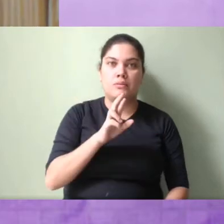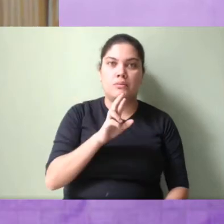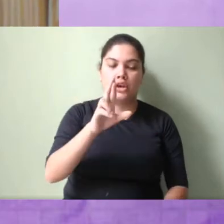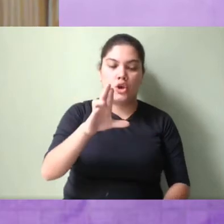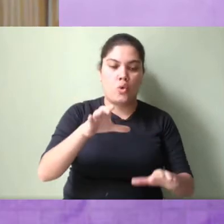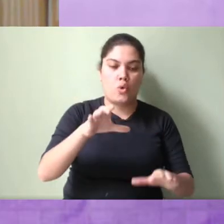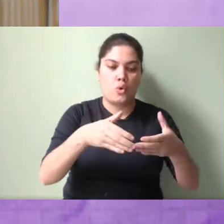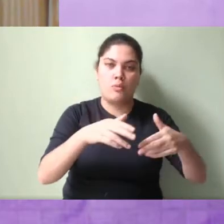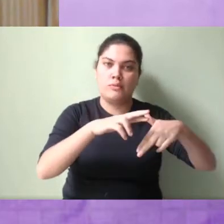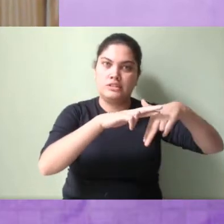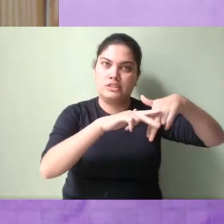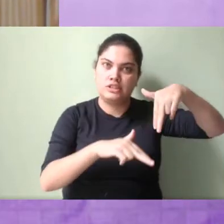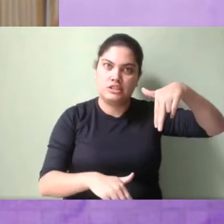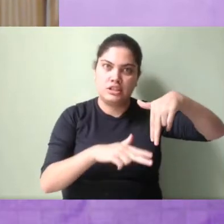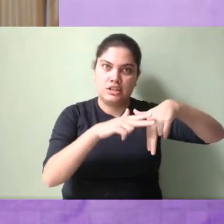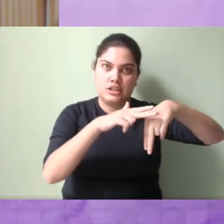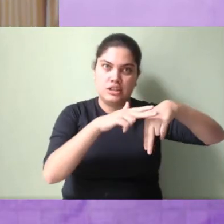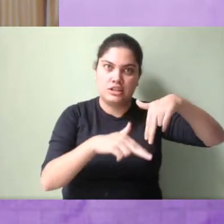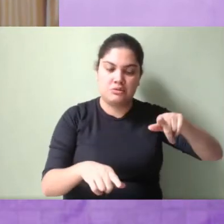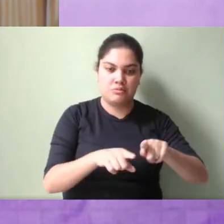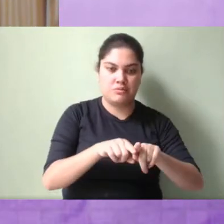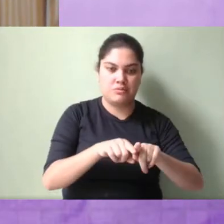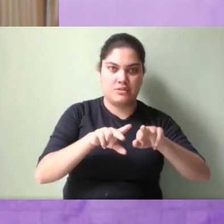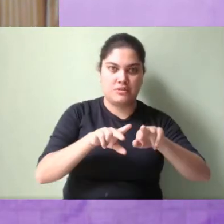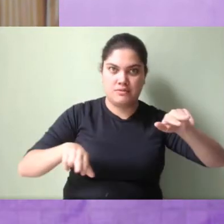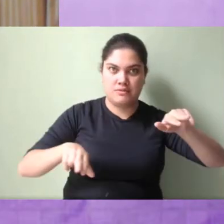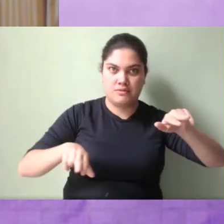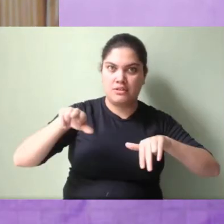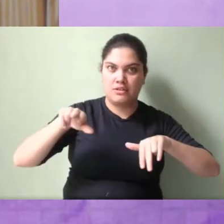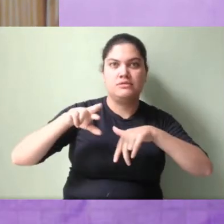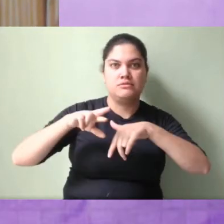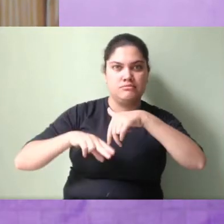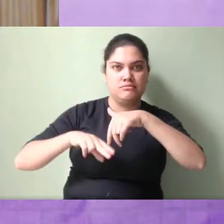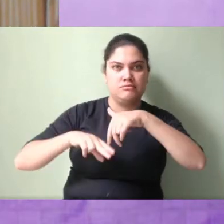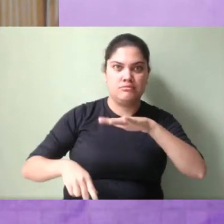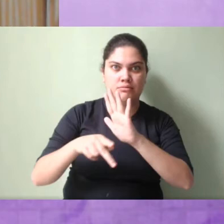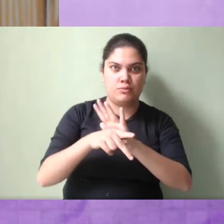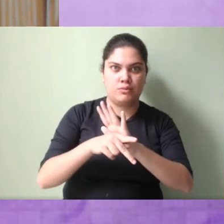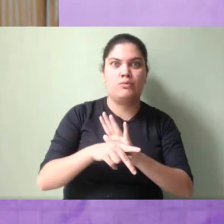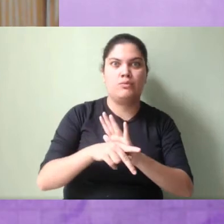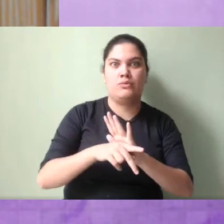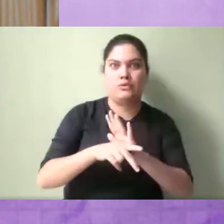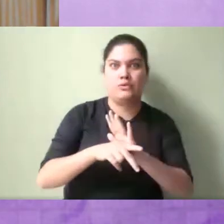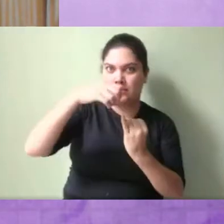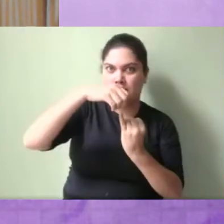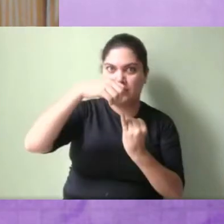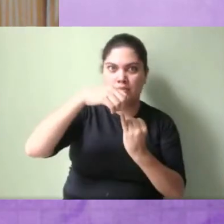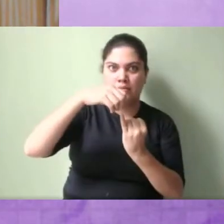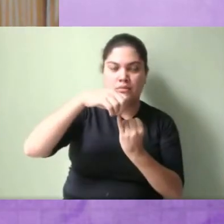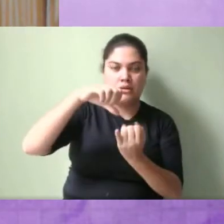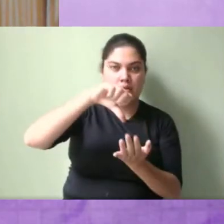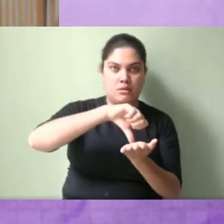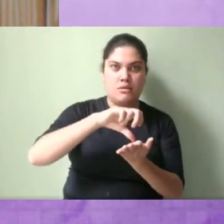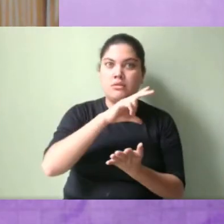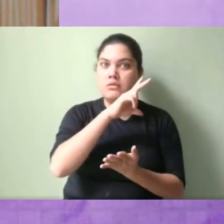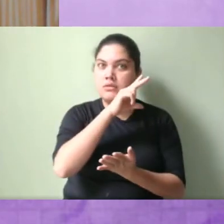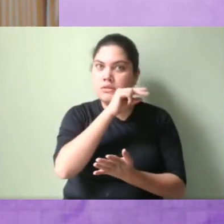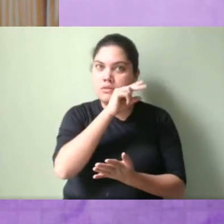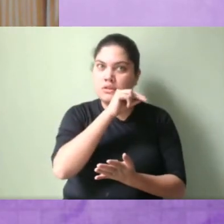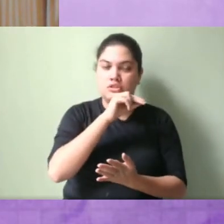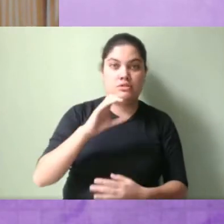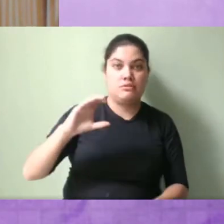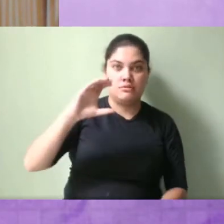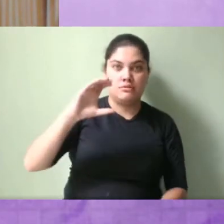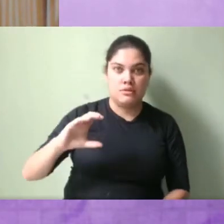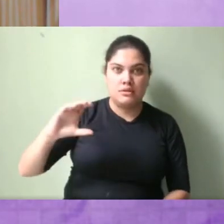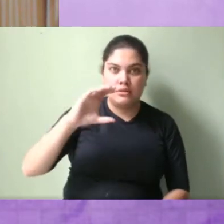Então, começamos. A gente está aqui em nome do Núcleo de Gênero e Diversidade Sexual do Instituto Federal